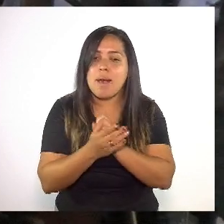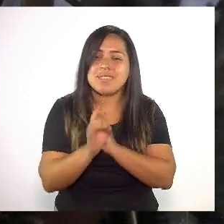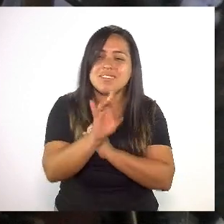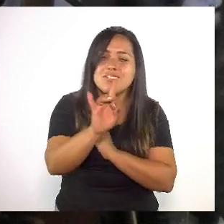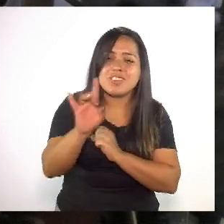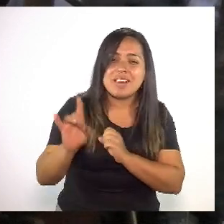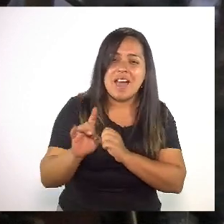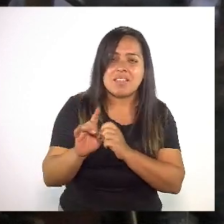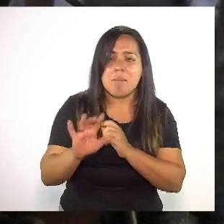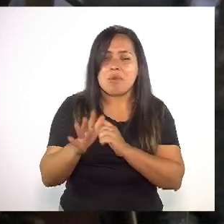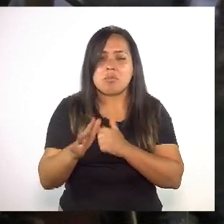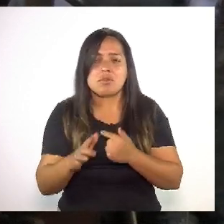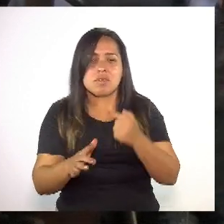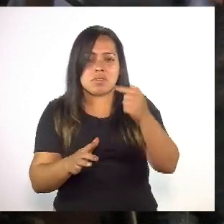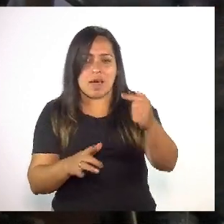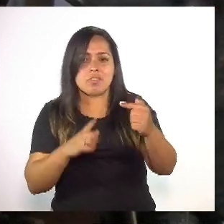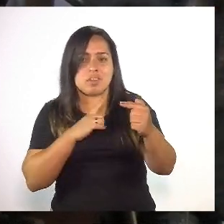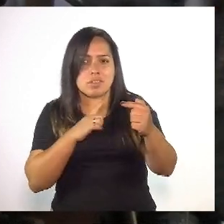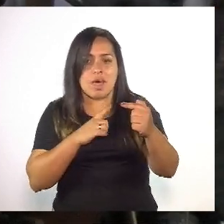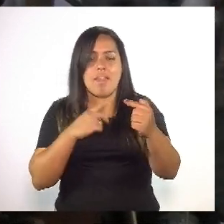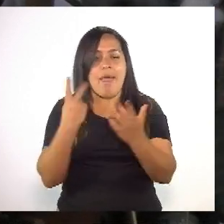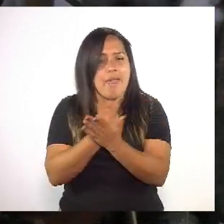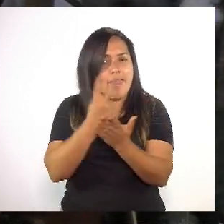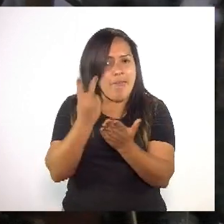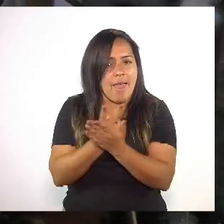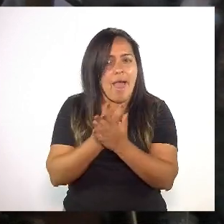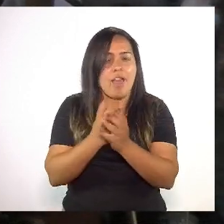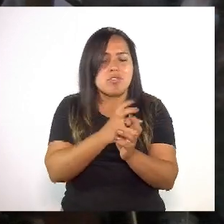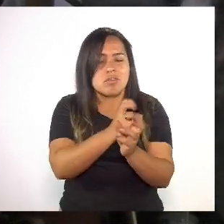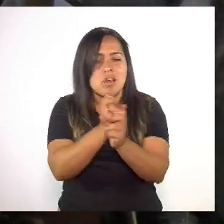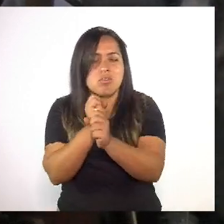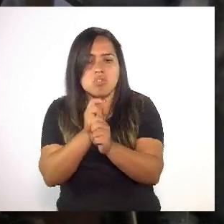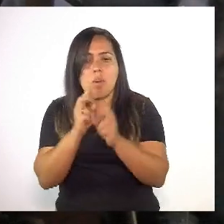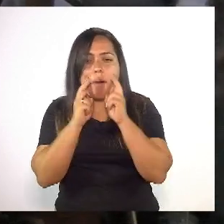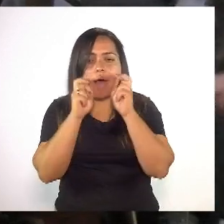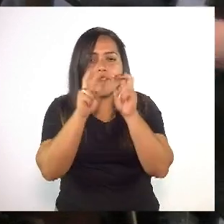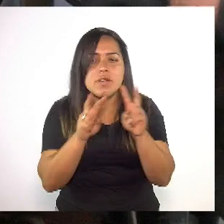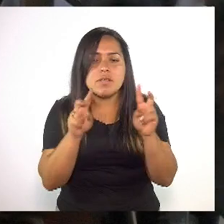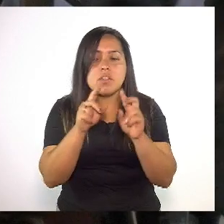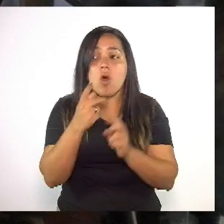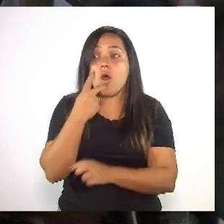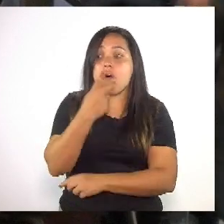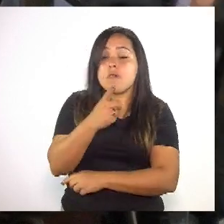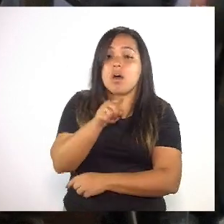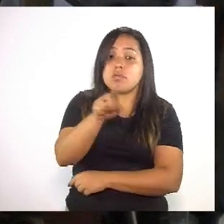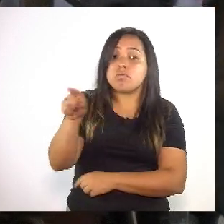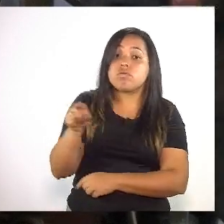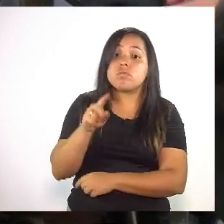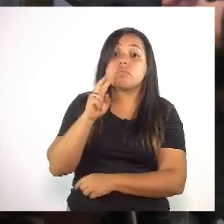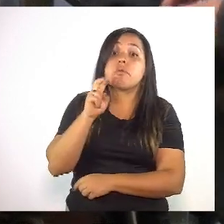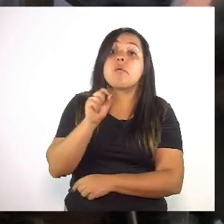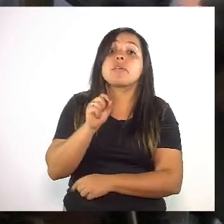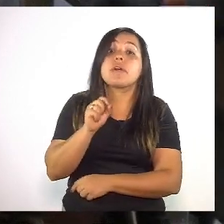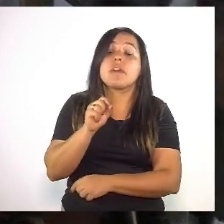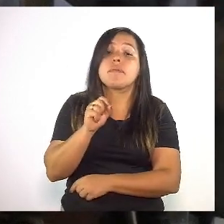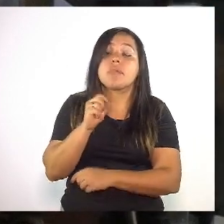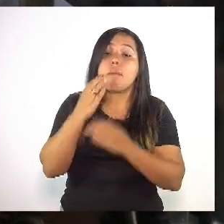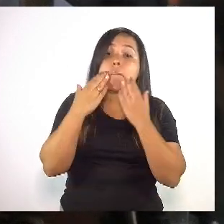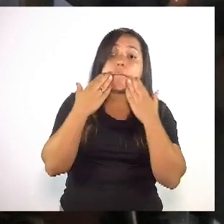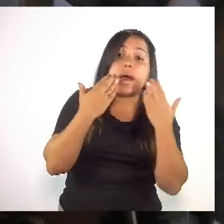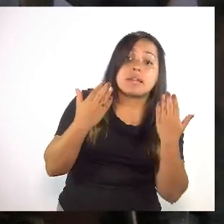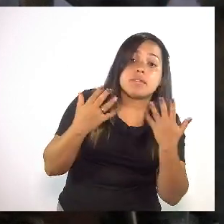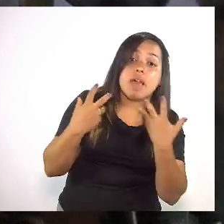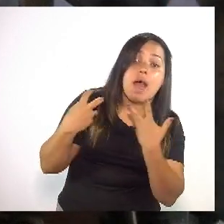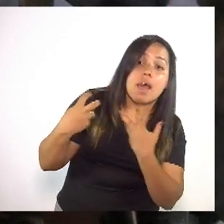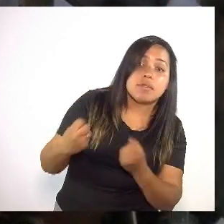irregularidades apontadas no parecer do Tribunal de Contas do Estado do Rio de Janeiro, apresento com devida vênia o parecer